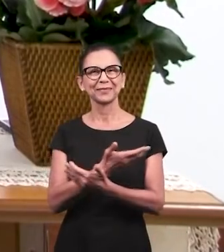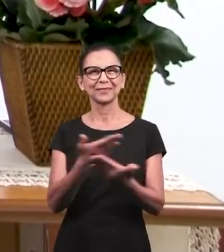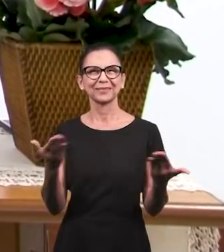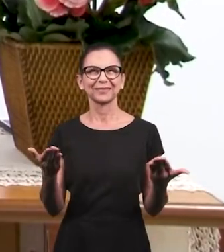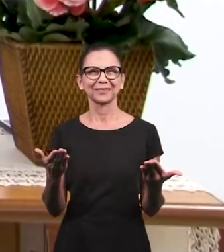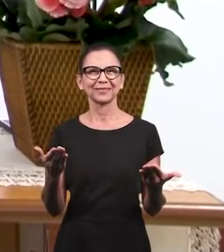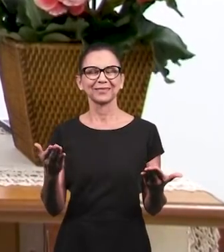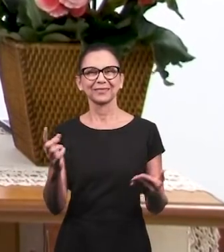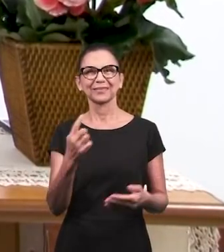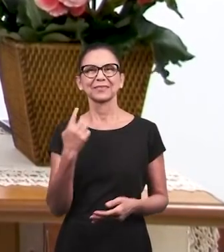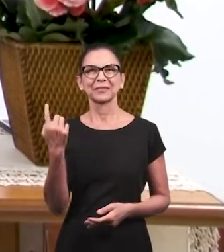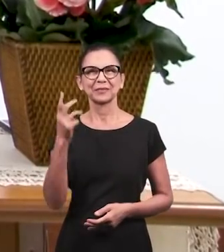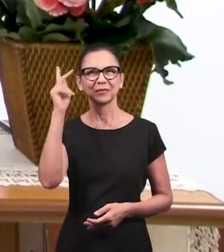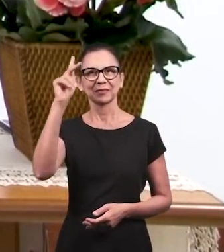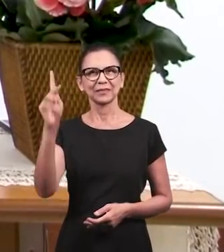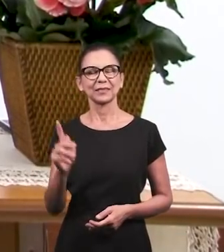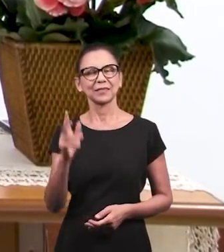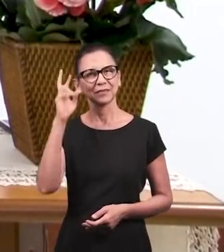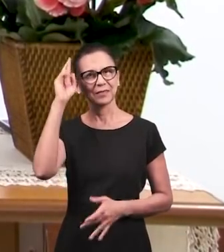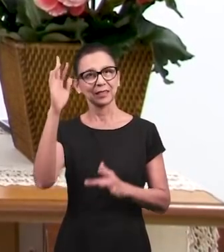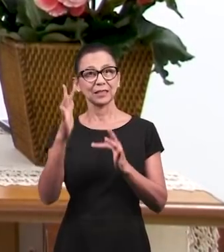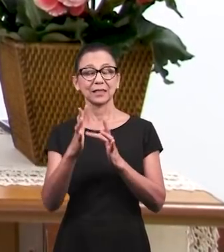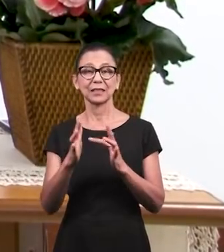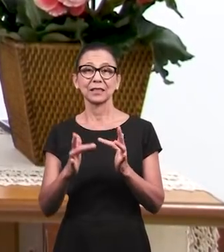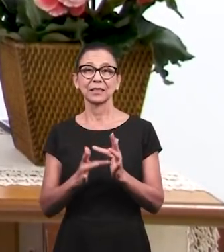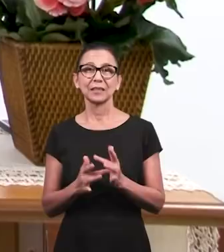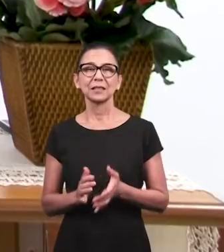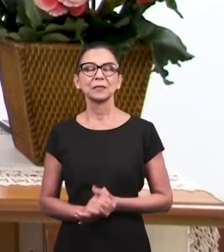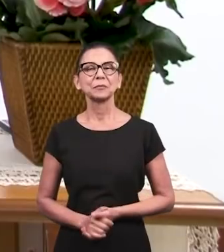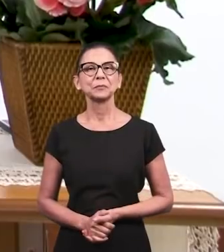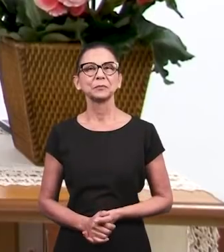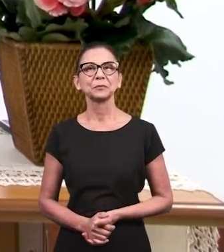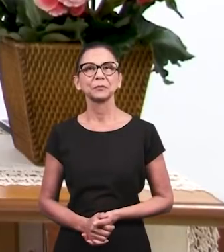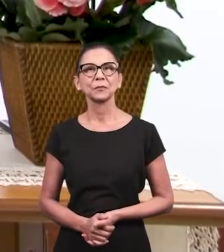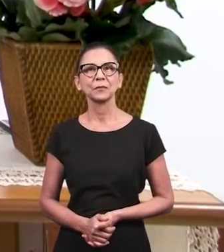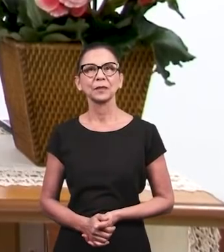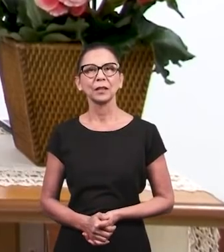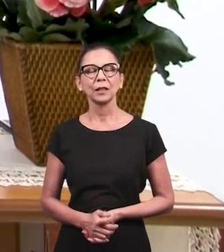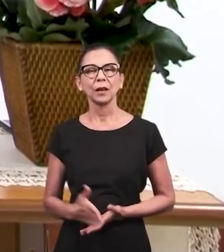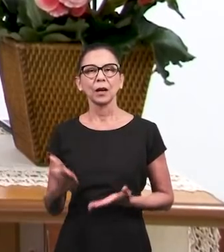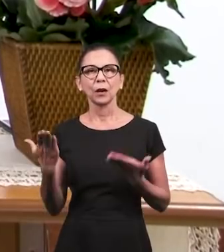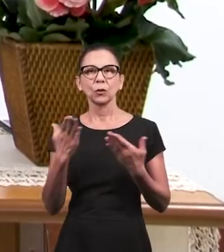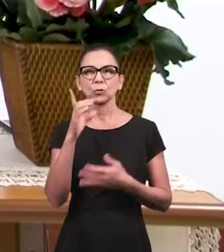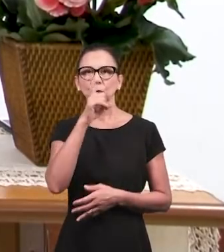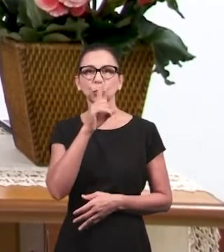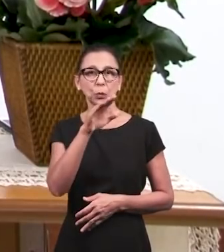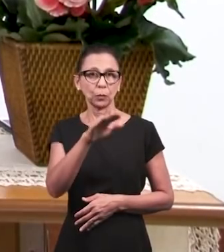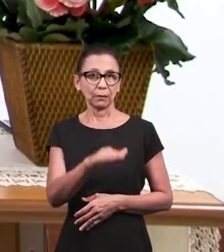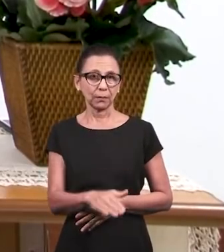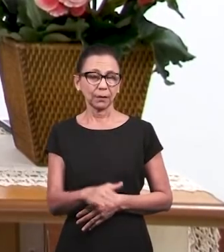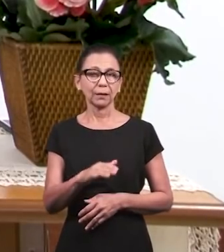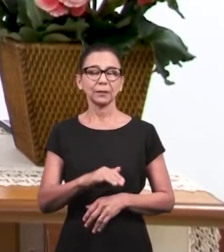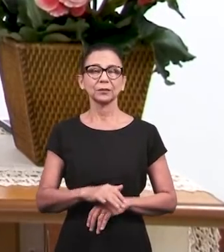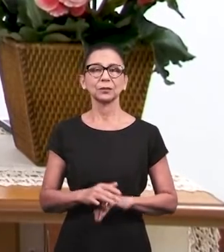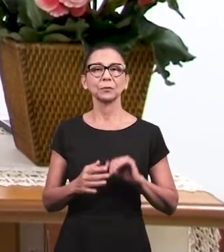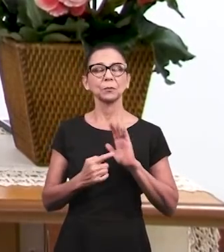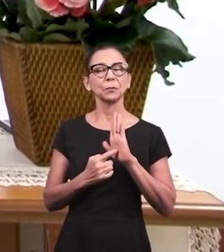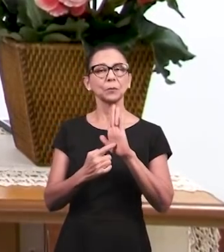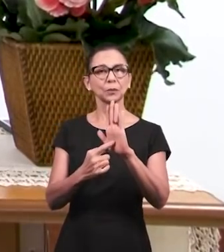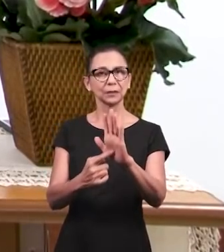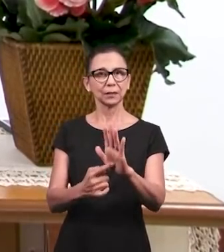Olá, irmãos, nós saudamos a todos com a paz do Senhor Jesus. Estamos aqui mais uma vez, a nossa tarde de domingo, onde